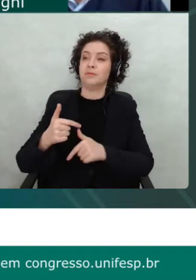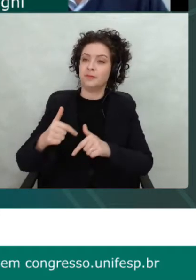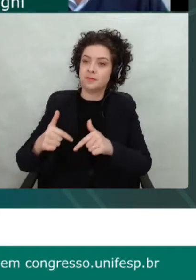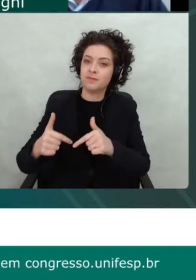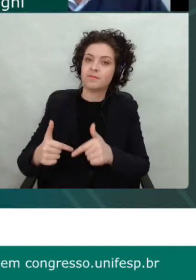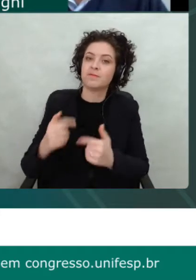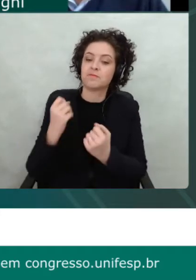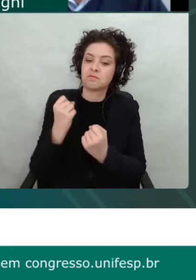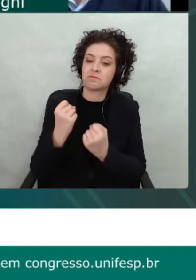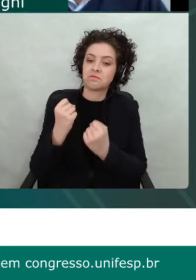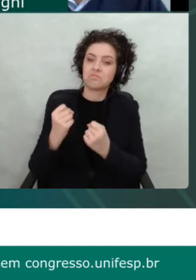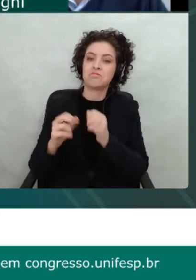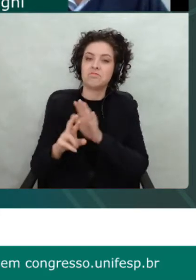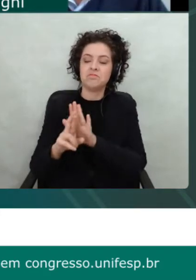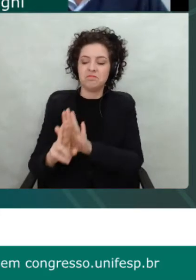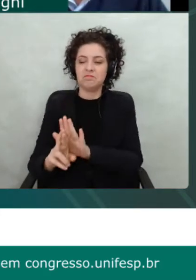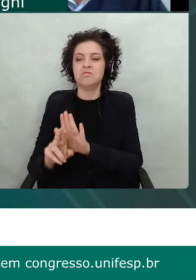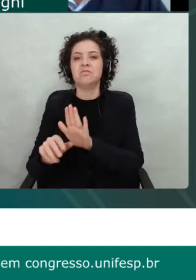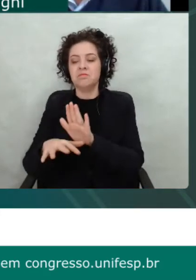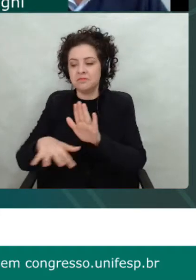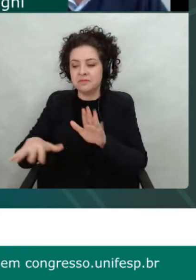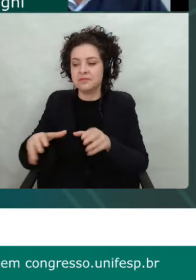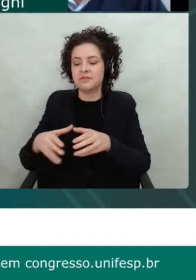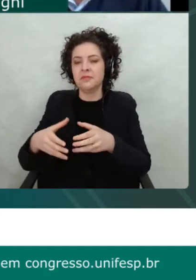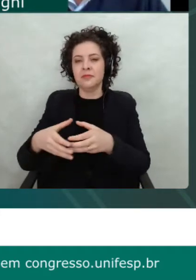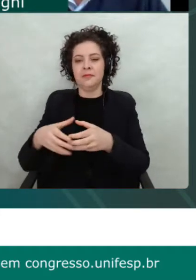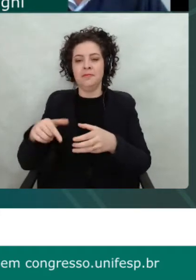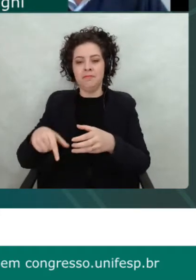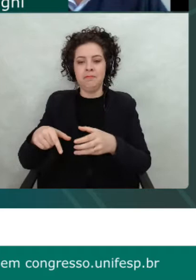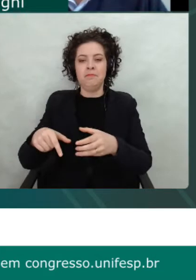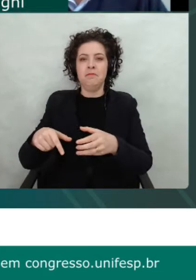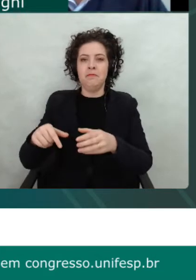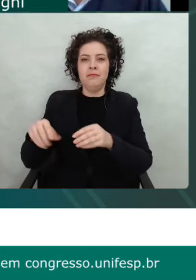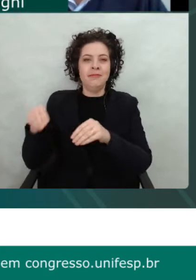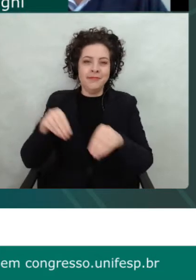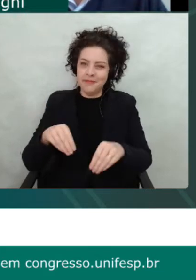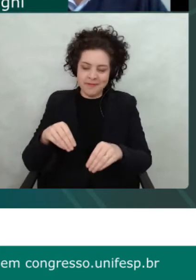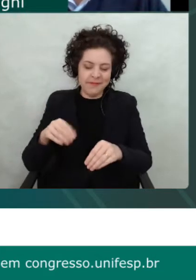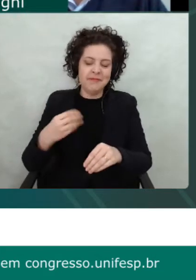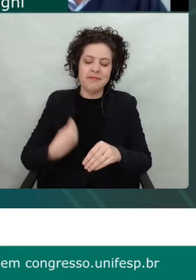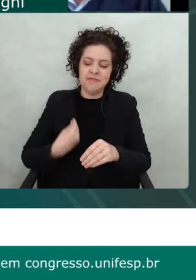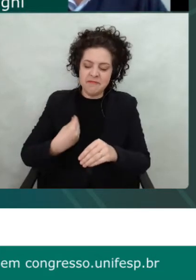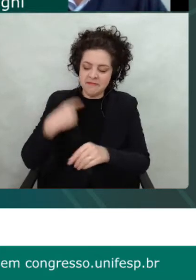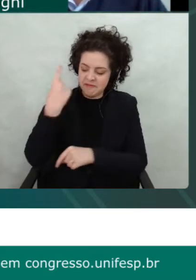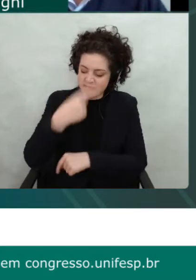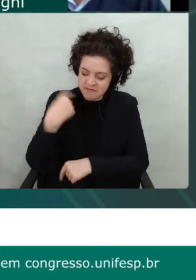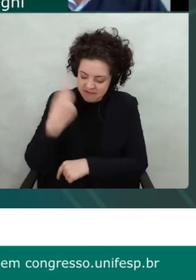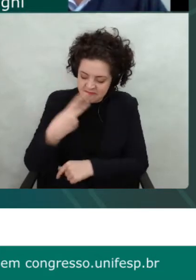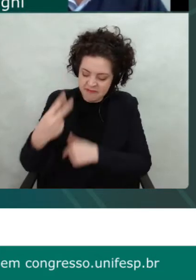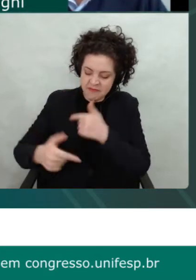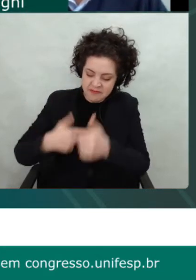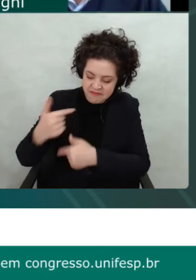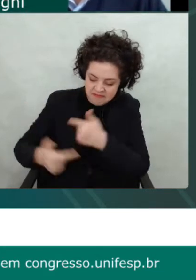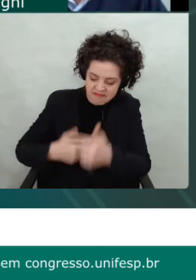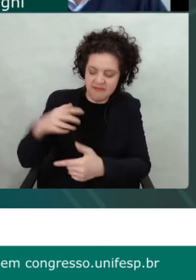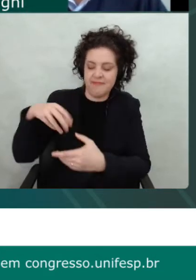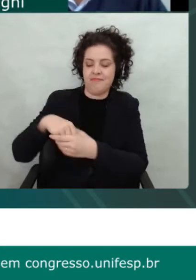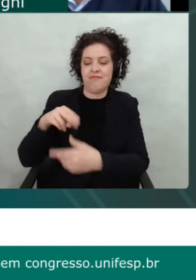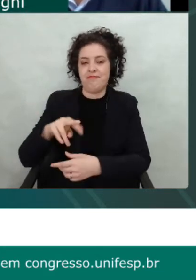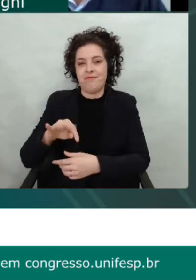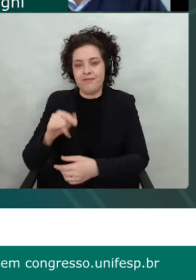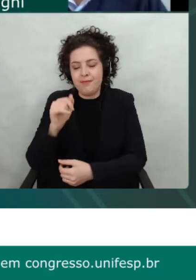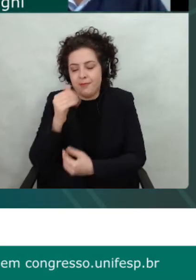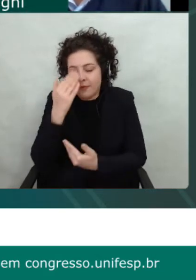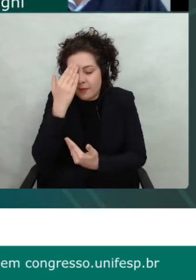muito bem isso. Ela praticamente se mudou aí para a UTI do Hospital São Paulo para trabalhar. Muito obrigado, professora Flávia. Logo depois, na